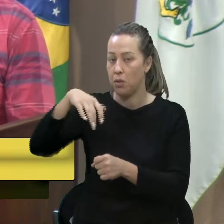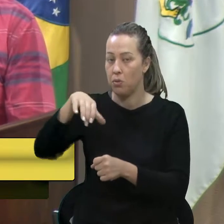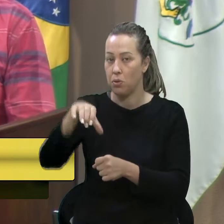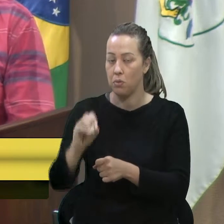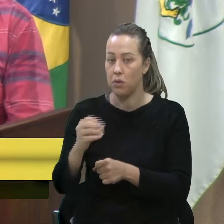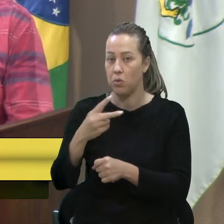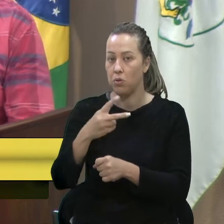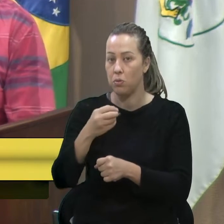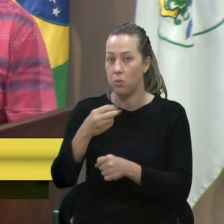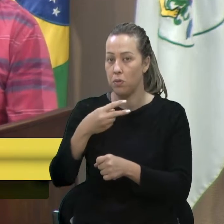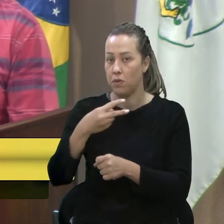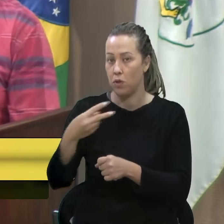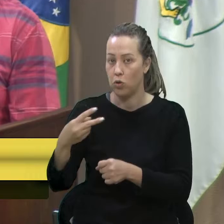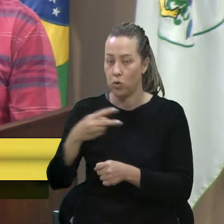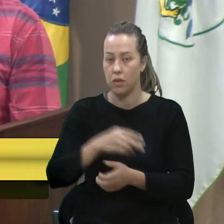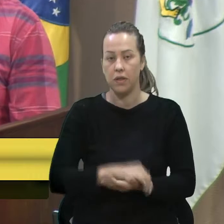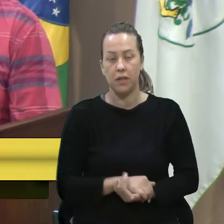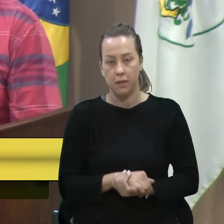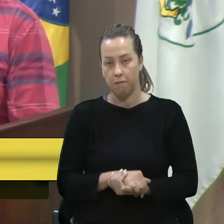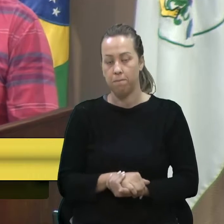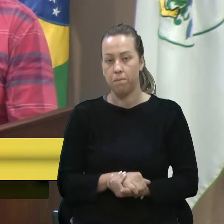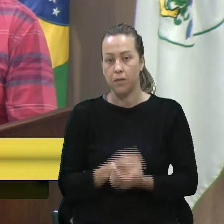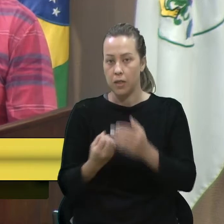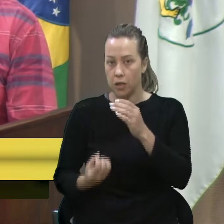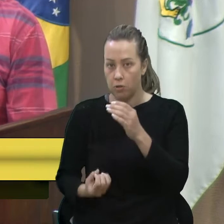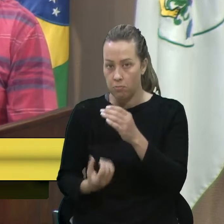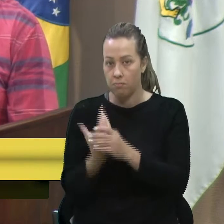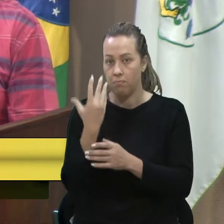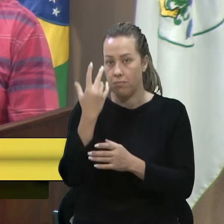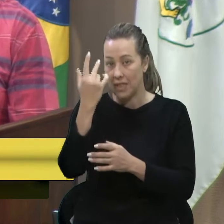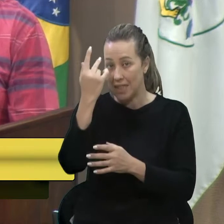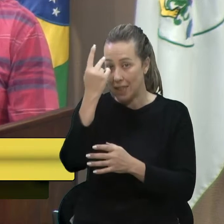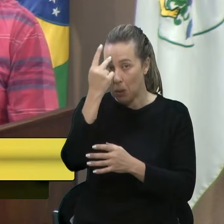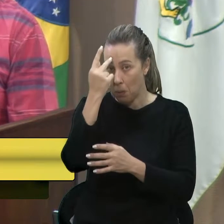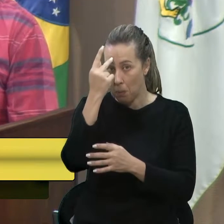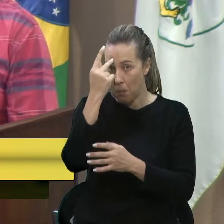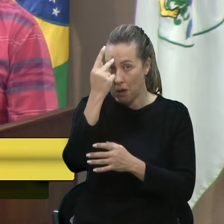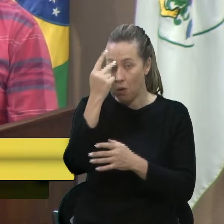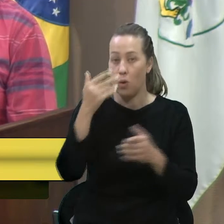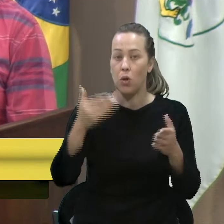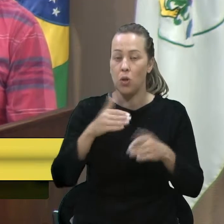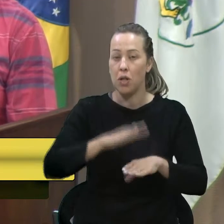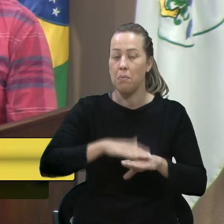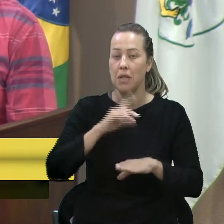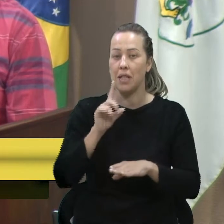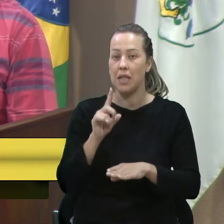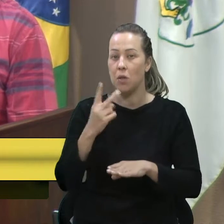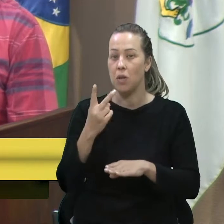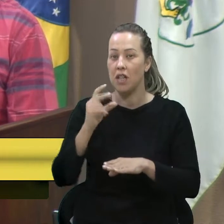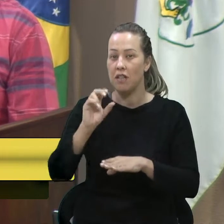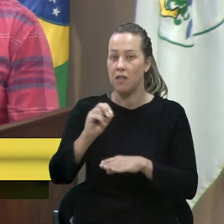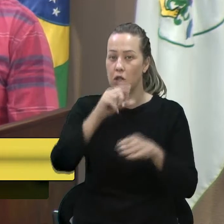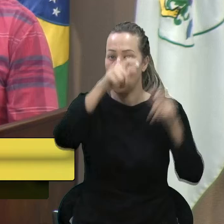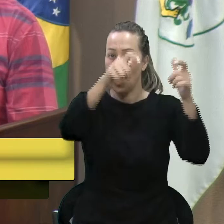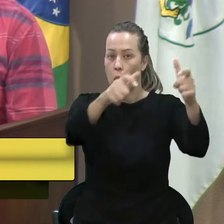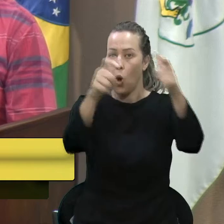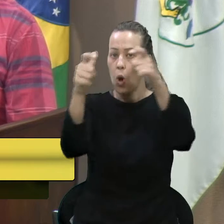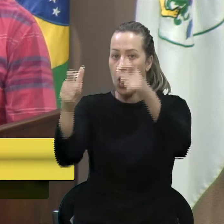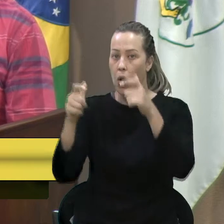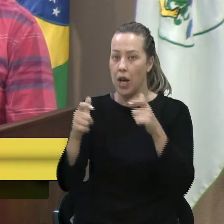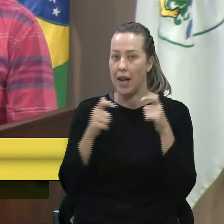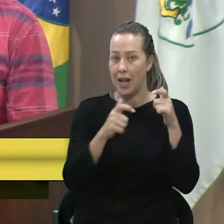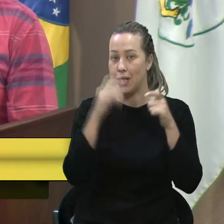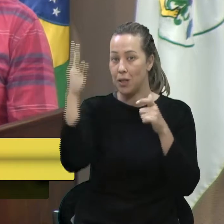de 2022. Foi fundado em São Paulo e hoje são mais de 120 postos no